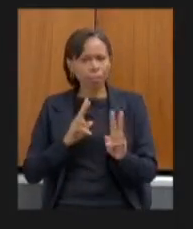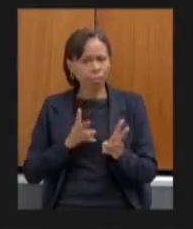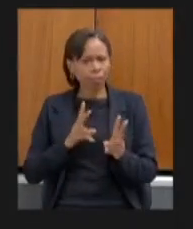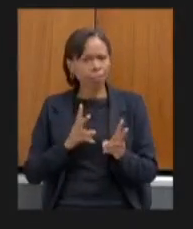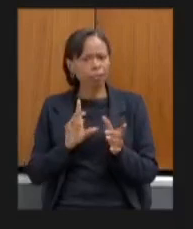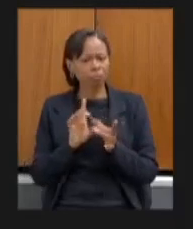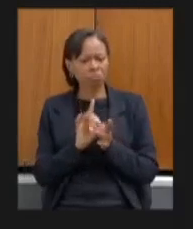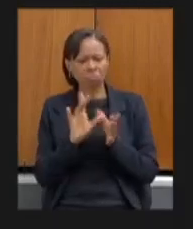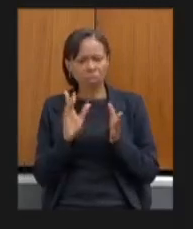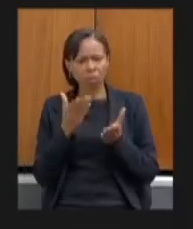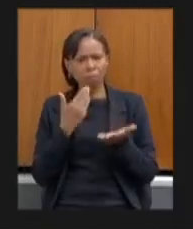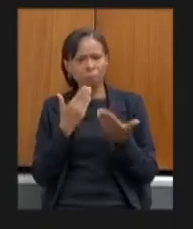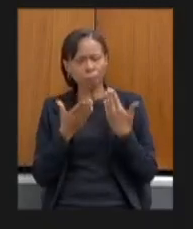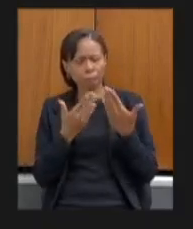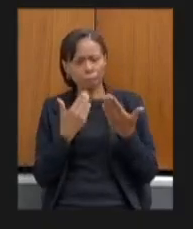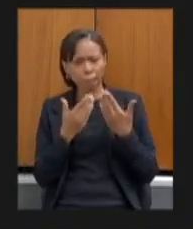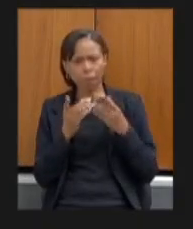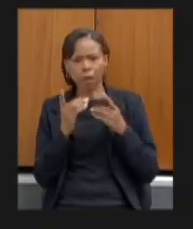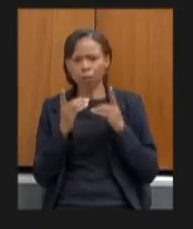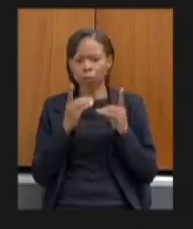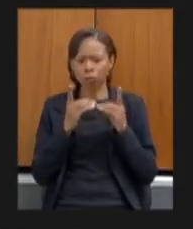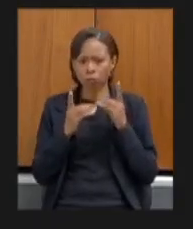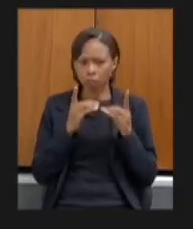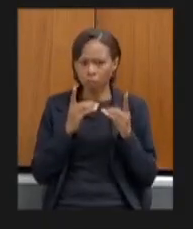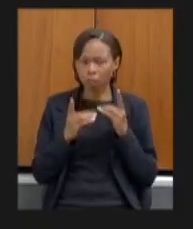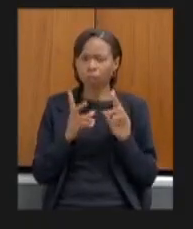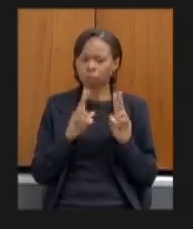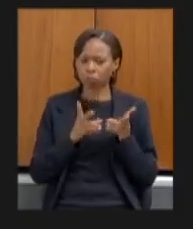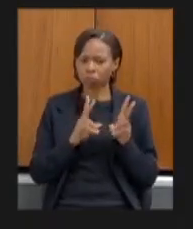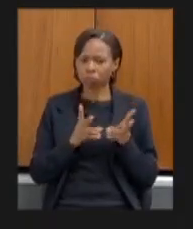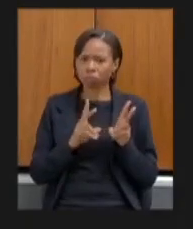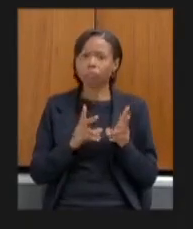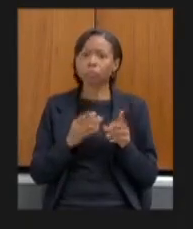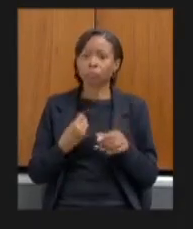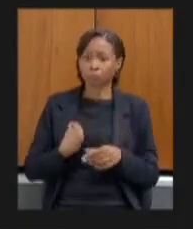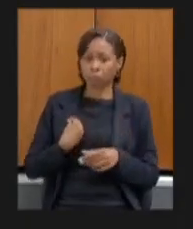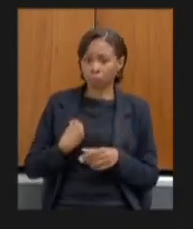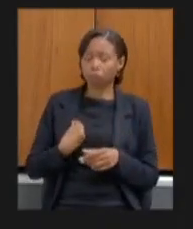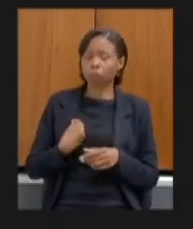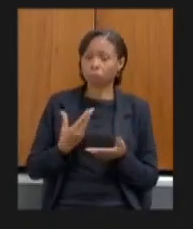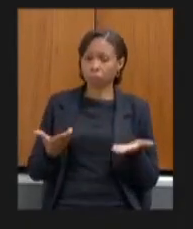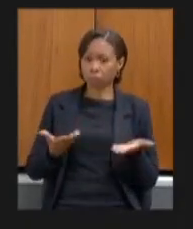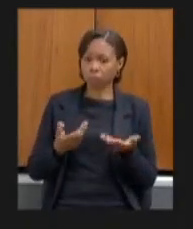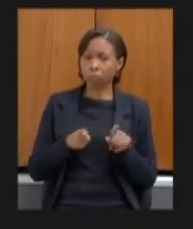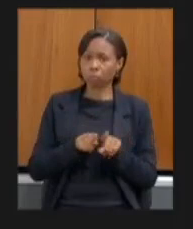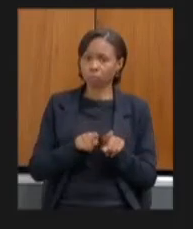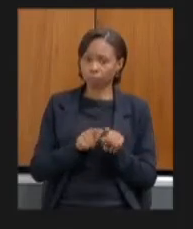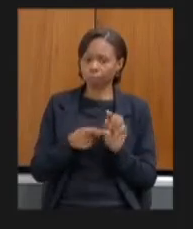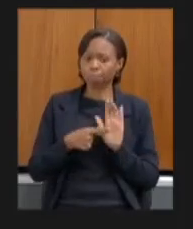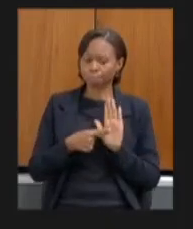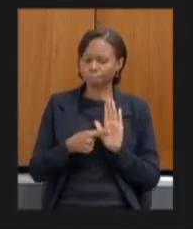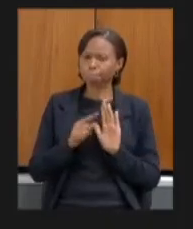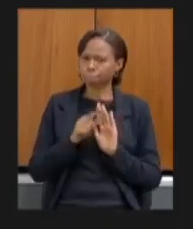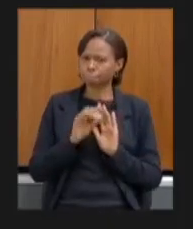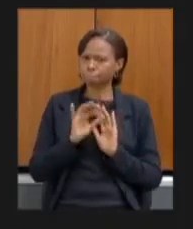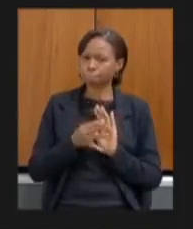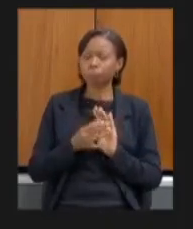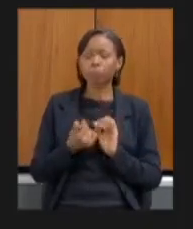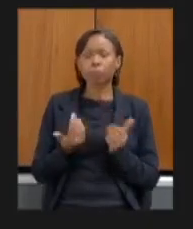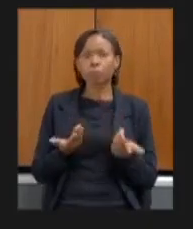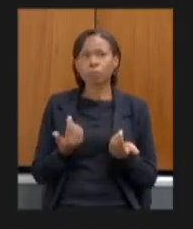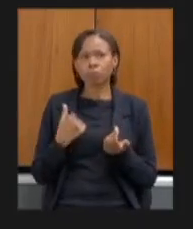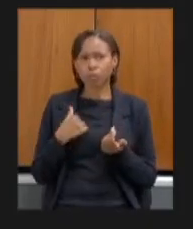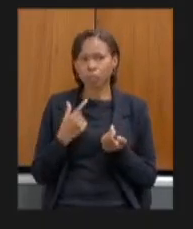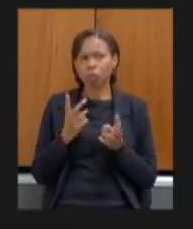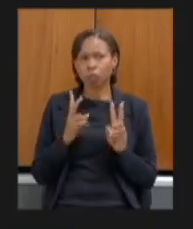demonstra e, obviamente, nessa participação vem demonstrando. e eu queria, secretário, nessa mesma linha